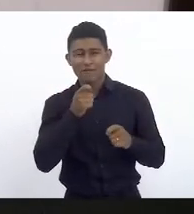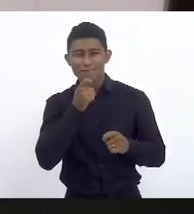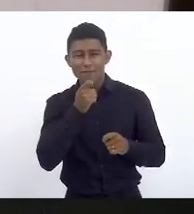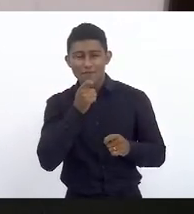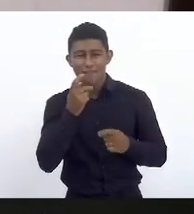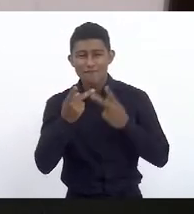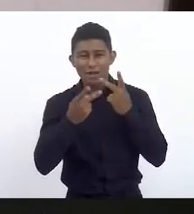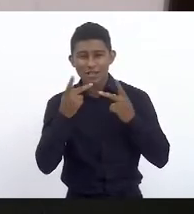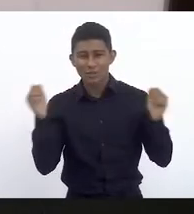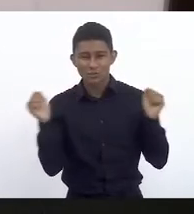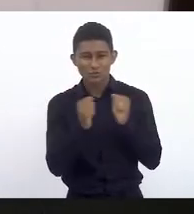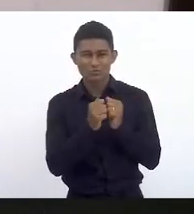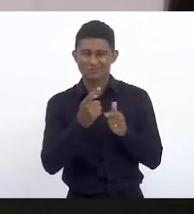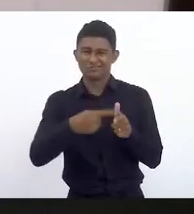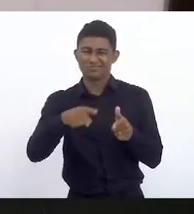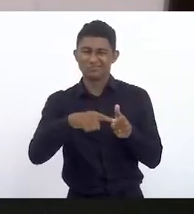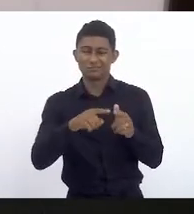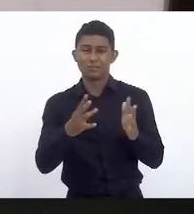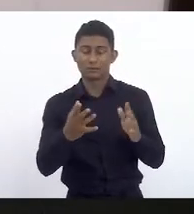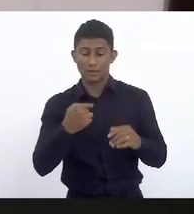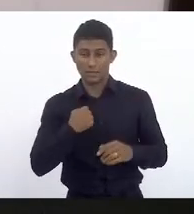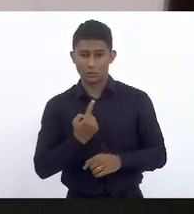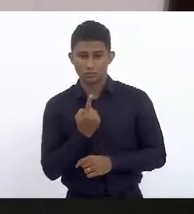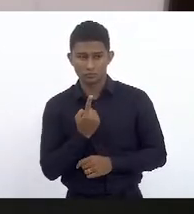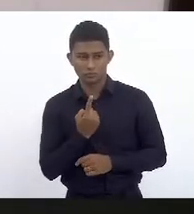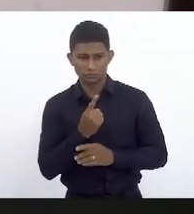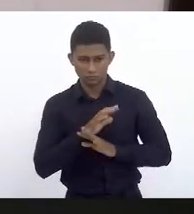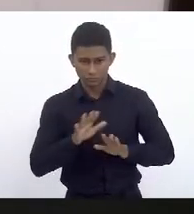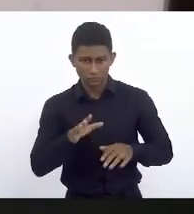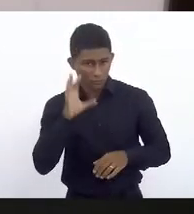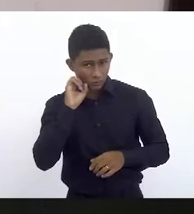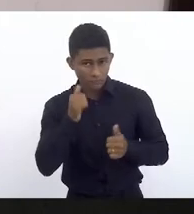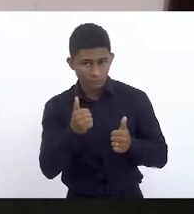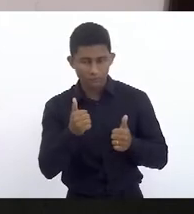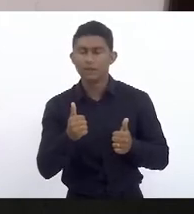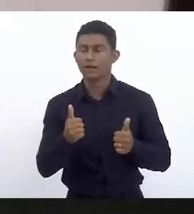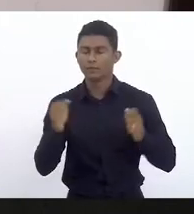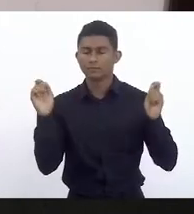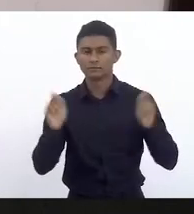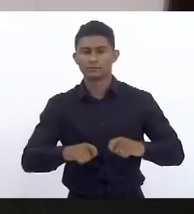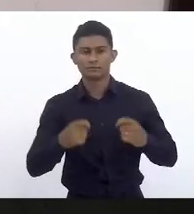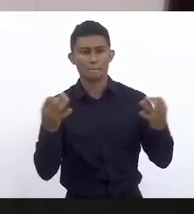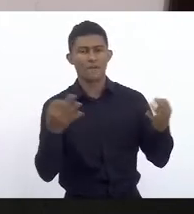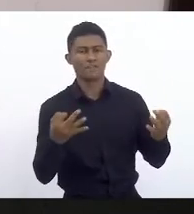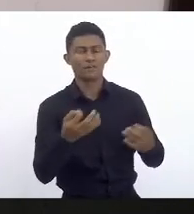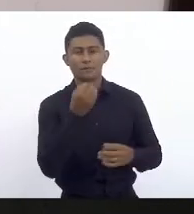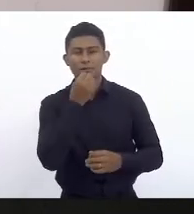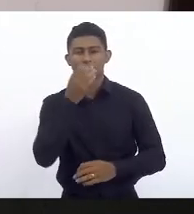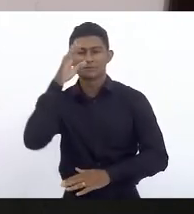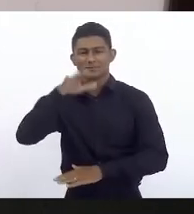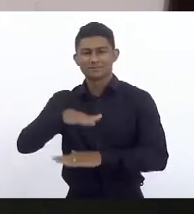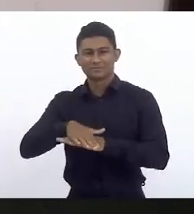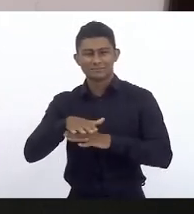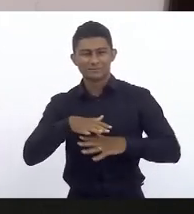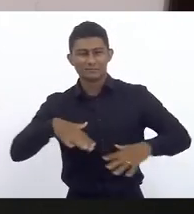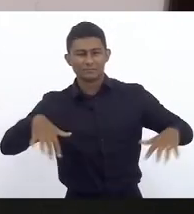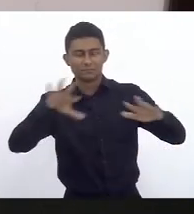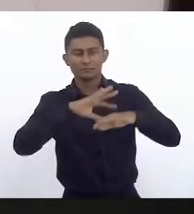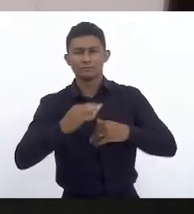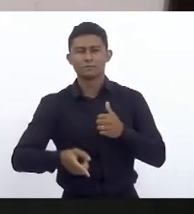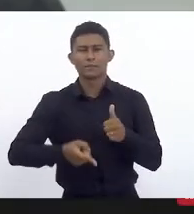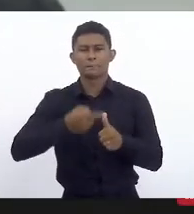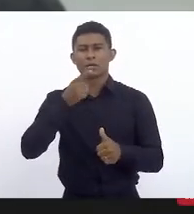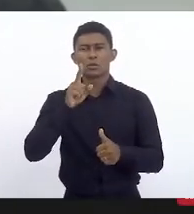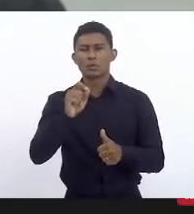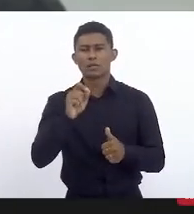agora? Muito bem. Muito bem. Perfeito, perfeito. Então, boa tarde a todos. Queria inicialmente parabenizar pela